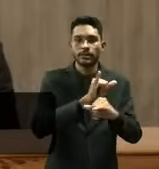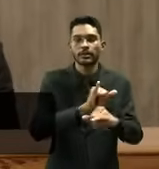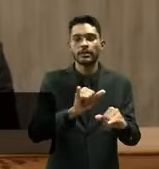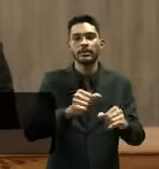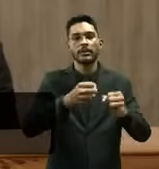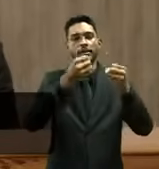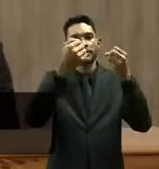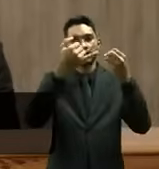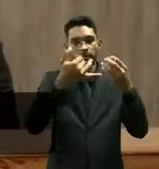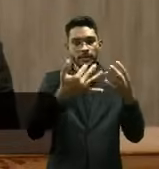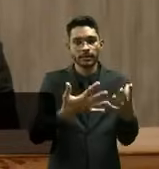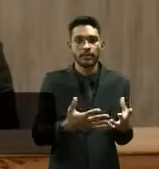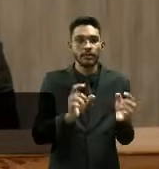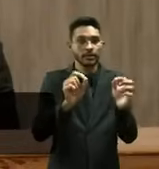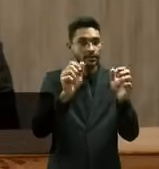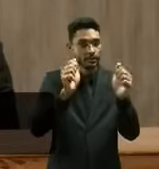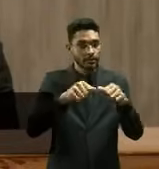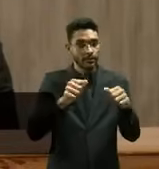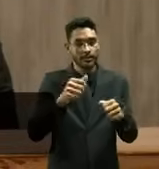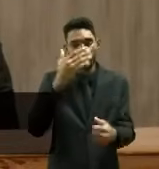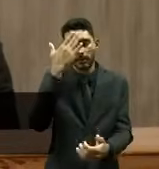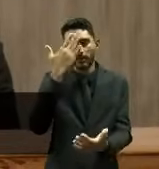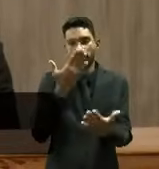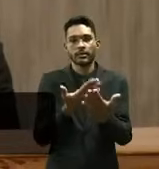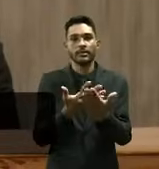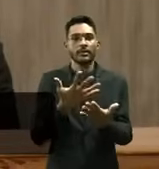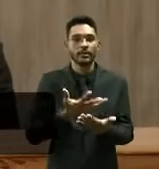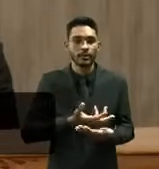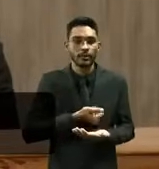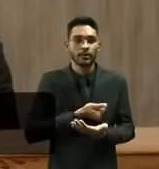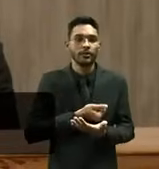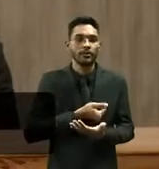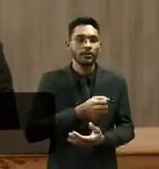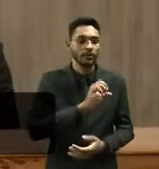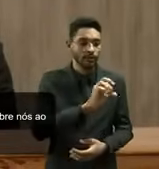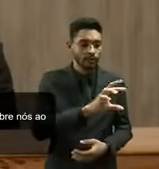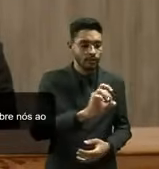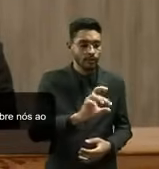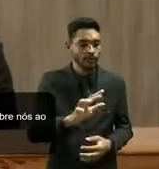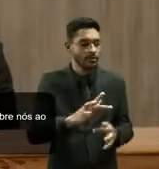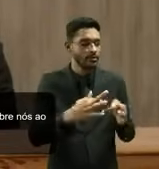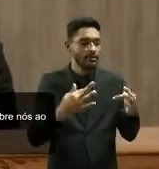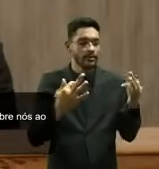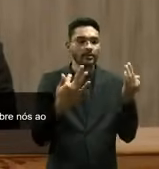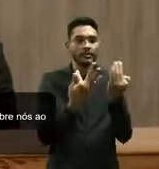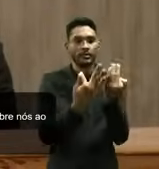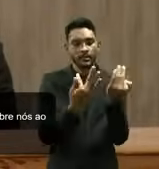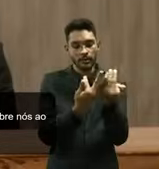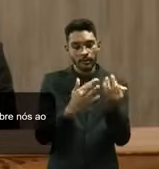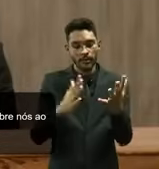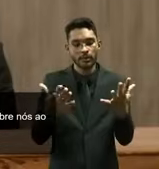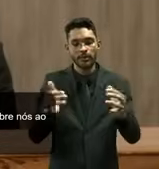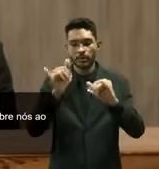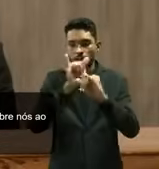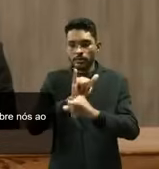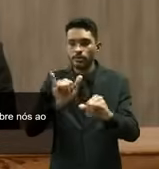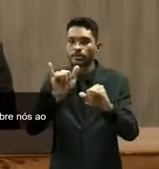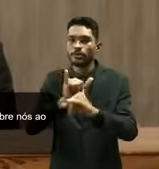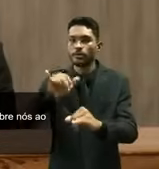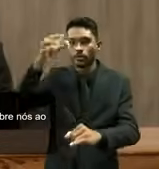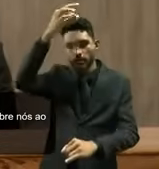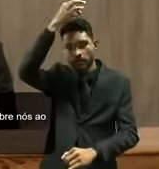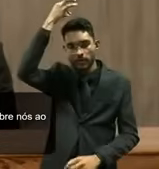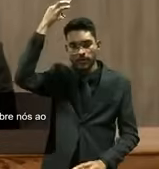te Salves tu e toda a tua casa e quando comecei a falar caiu sobre eles o espírito